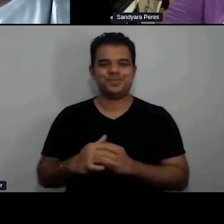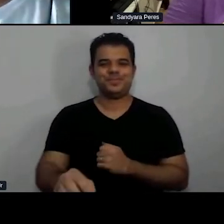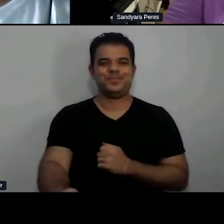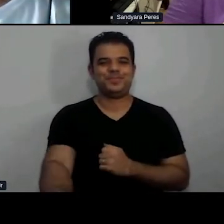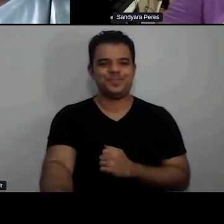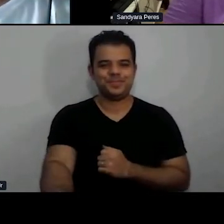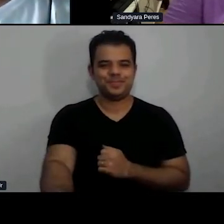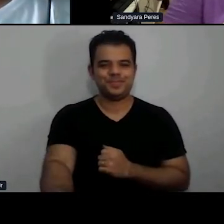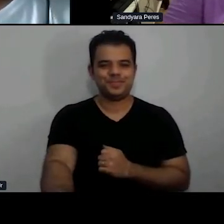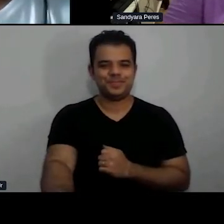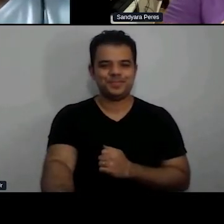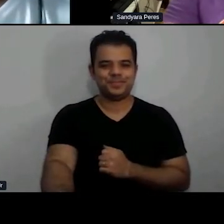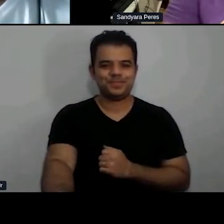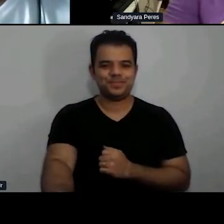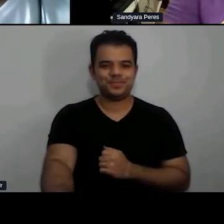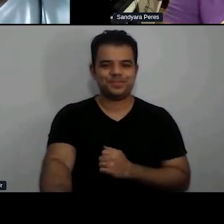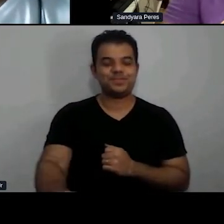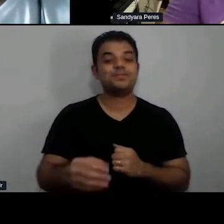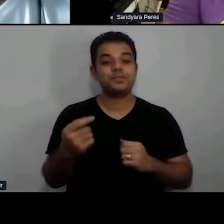Assim como